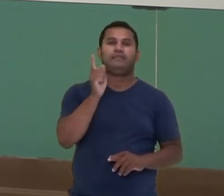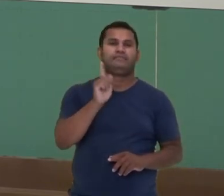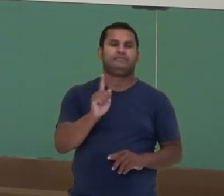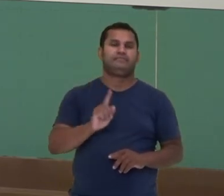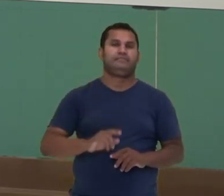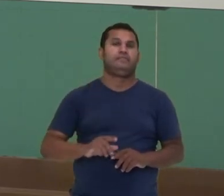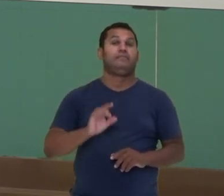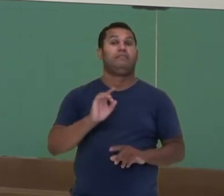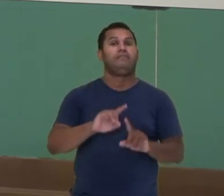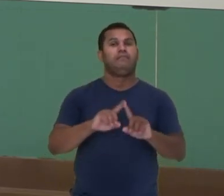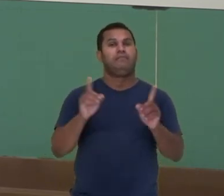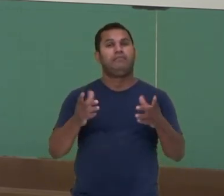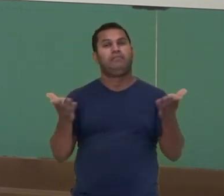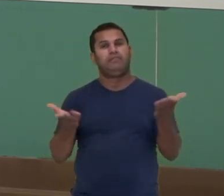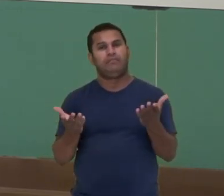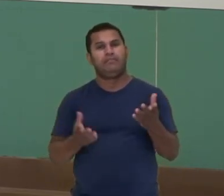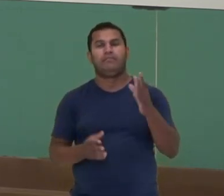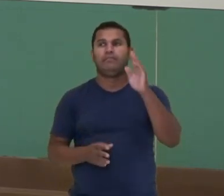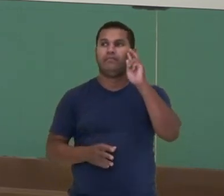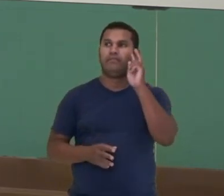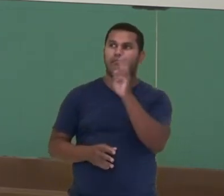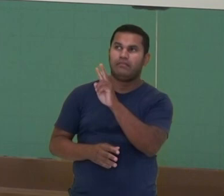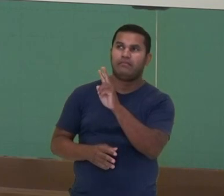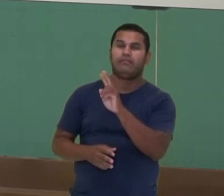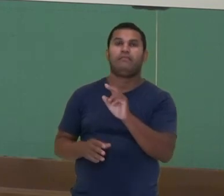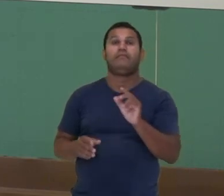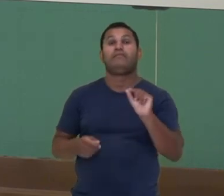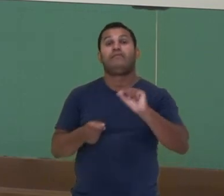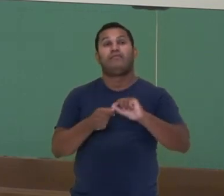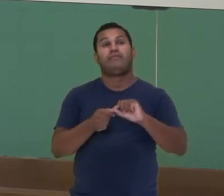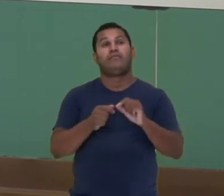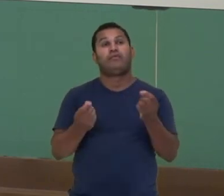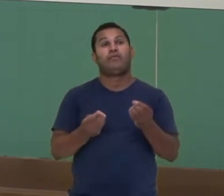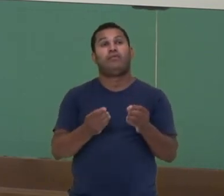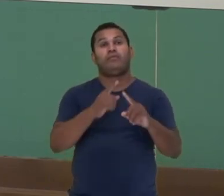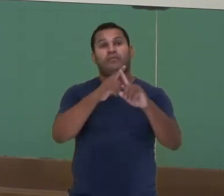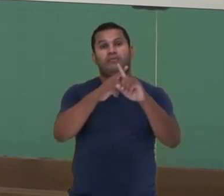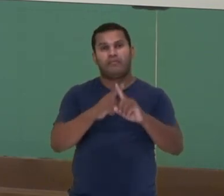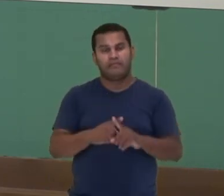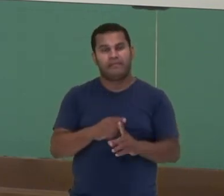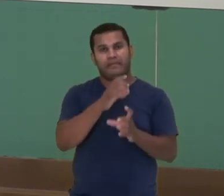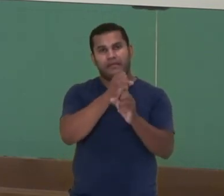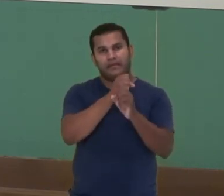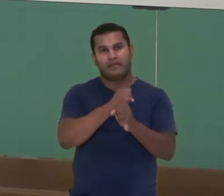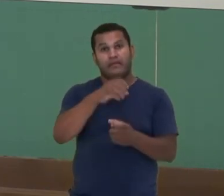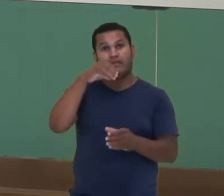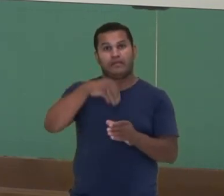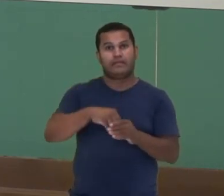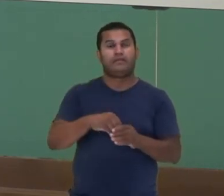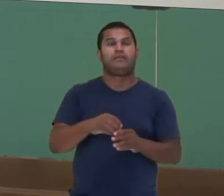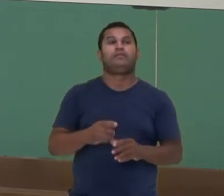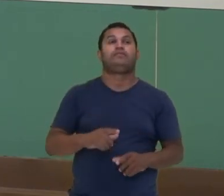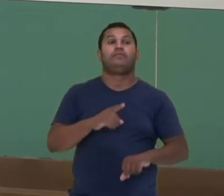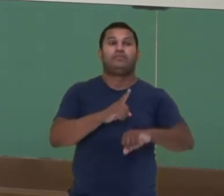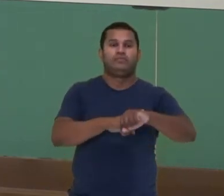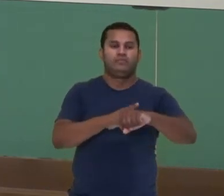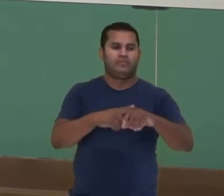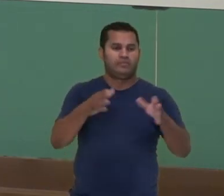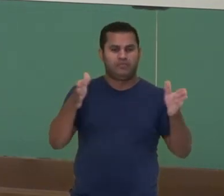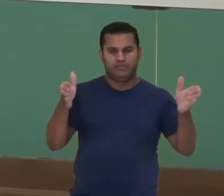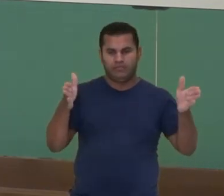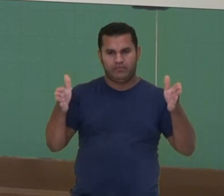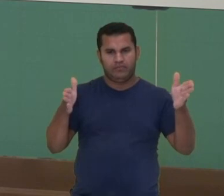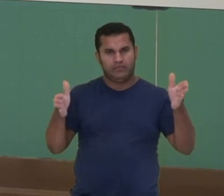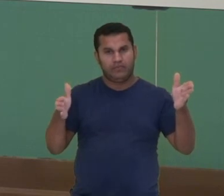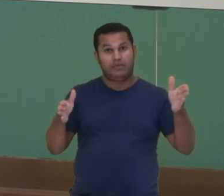apenas vendo a questão das consequências com relação à velocidade, aceleração, distância e tempo. Ok? Essa parte de massa